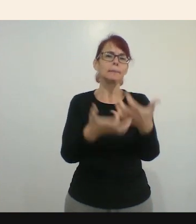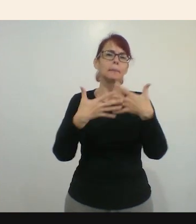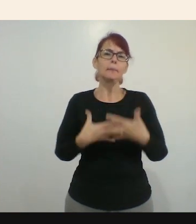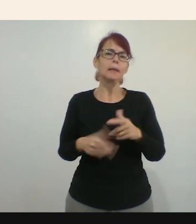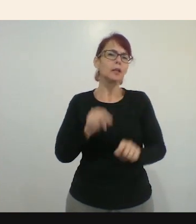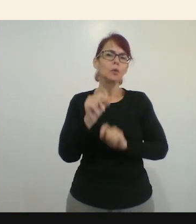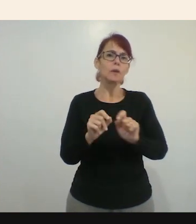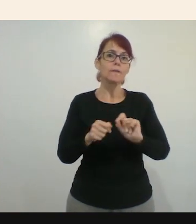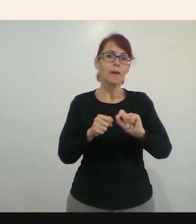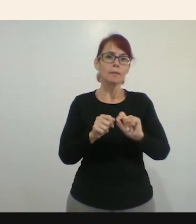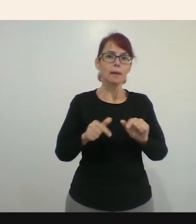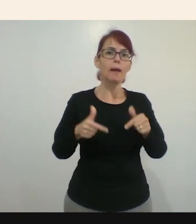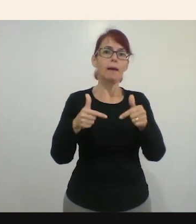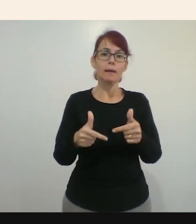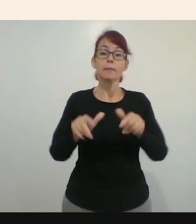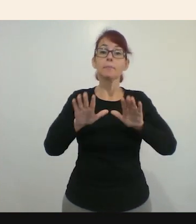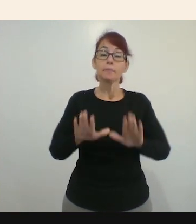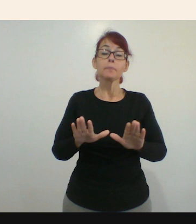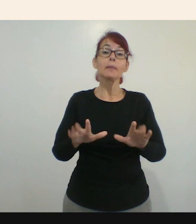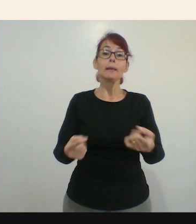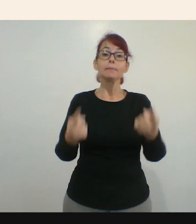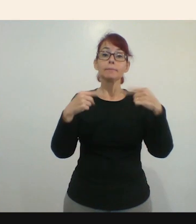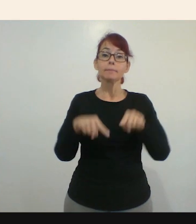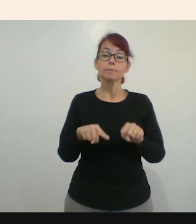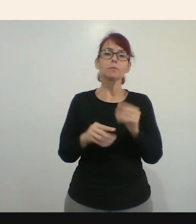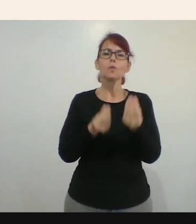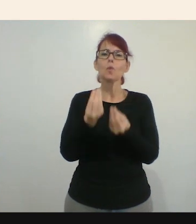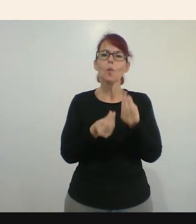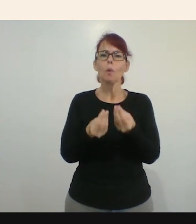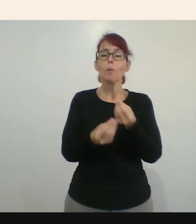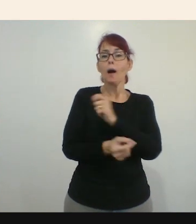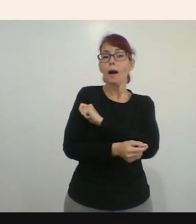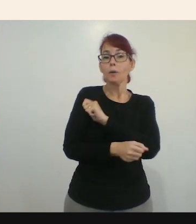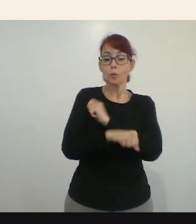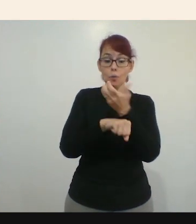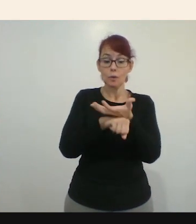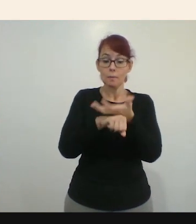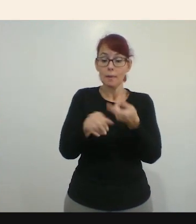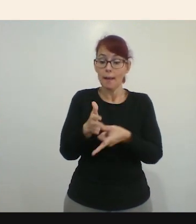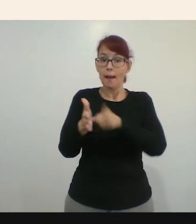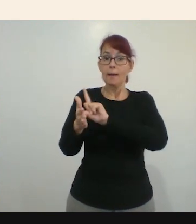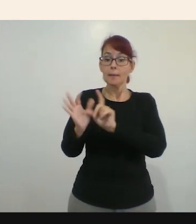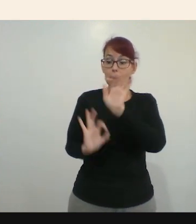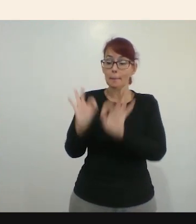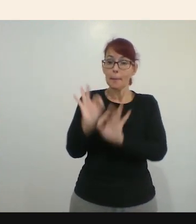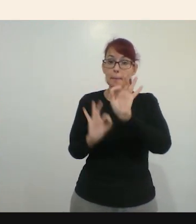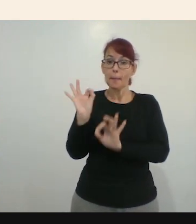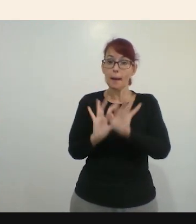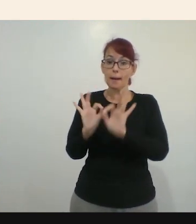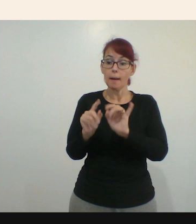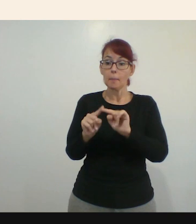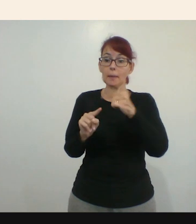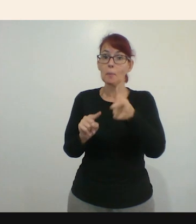relate o que ele faria nessa situação, tá? Quais são as formas do aluno se preparar antecipadamente para cursar essa disciplina?